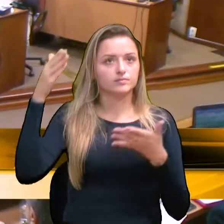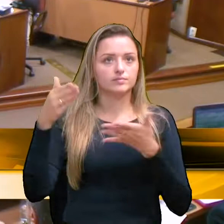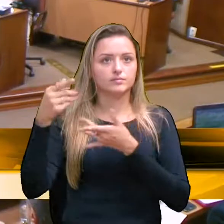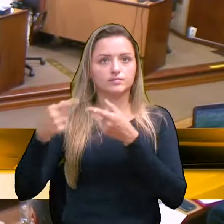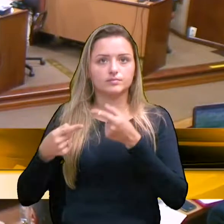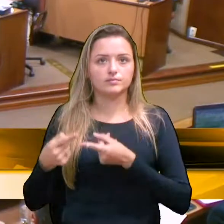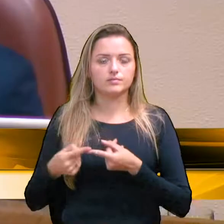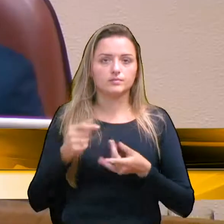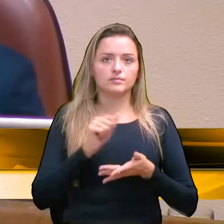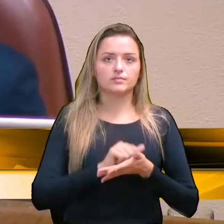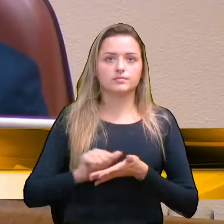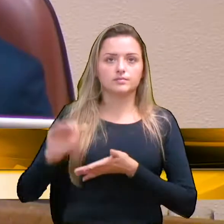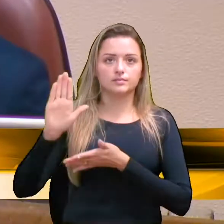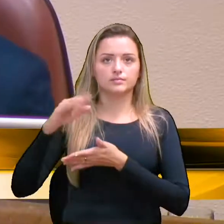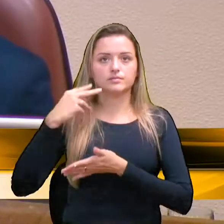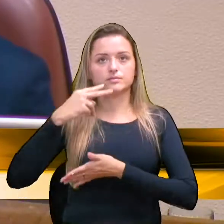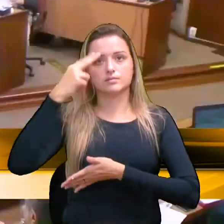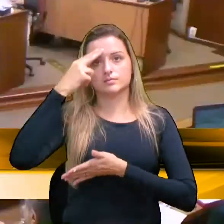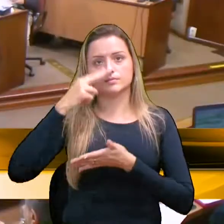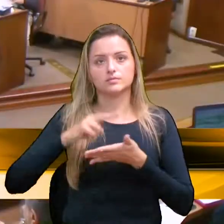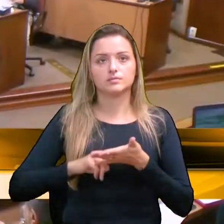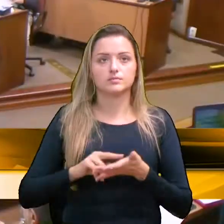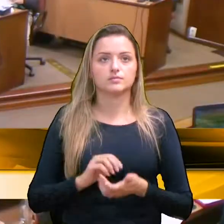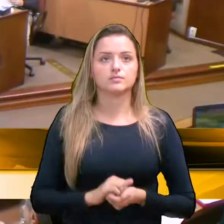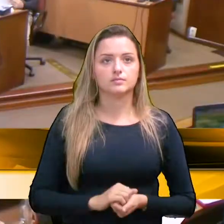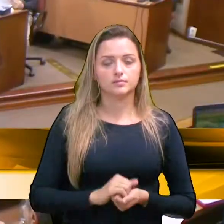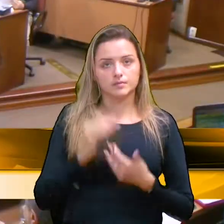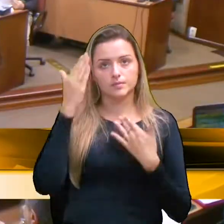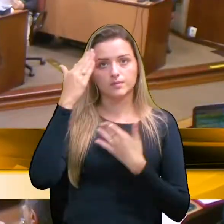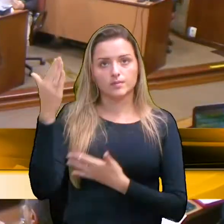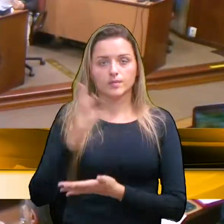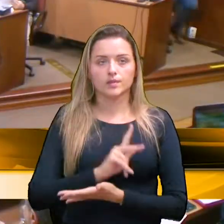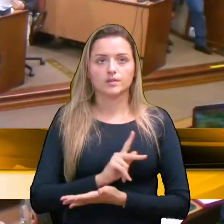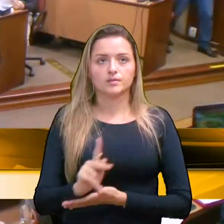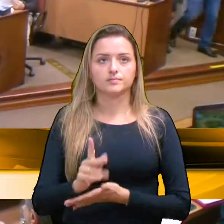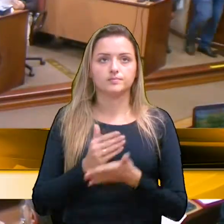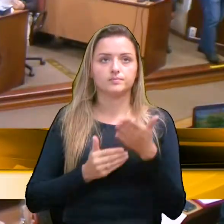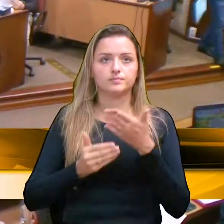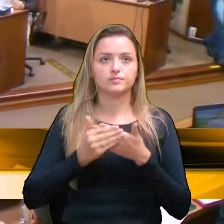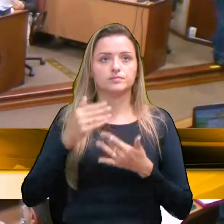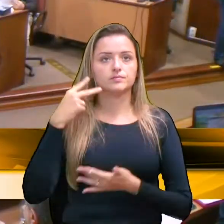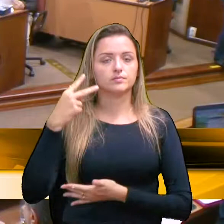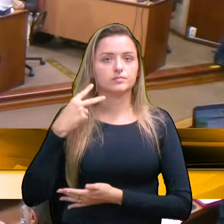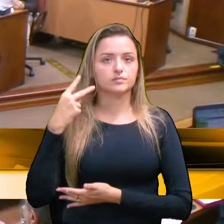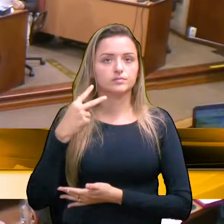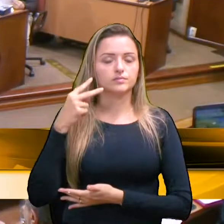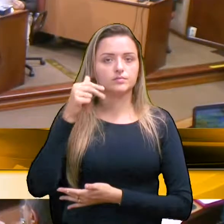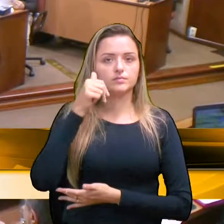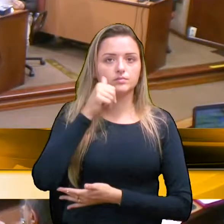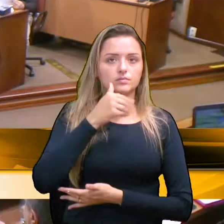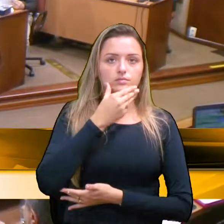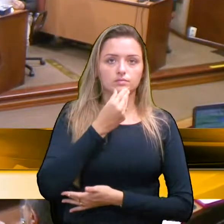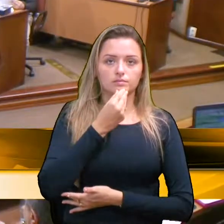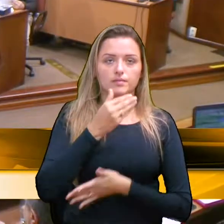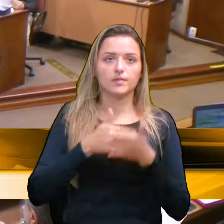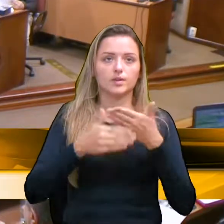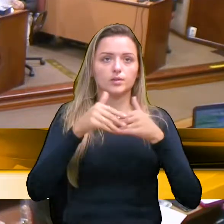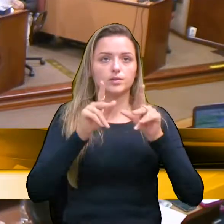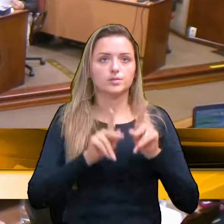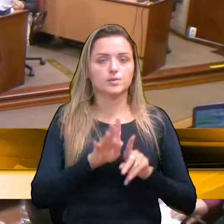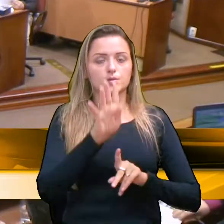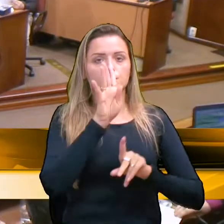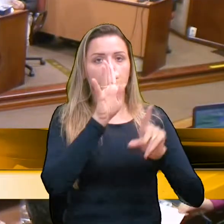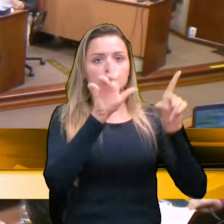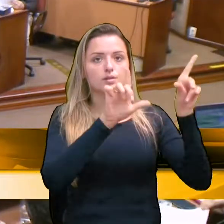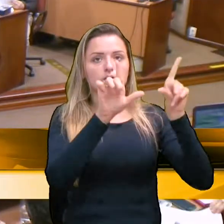Peço a palavra, senhor presidente. Vereador Neri, para a discussão. Obrigado, senhor presidente, senhores vereadores, senhoras vereadoras, a todos que nos acompanham